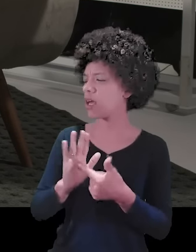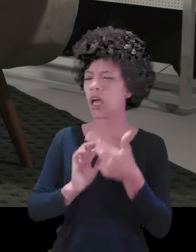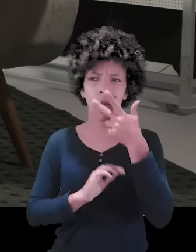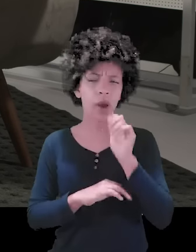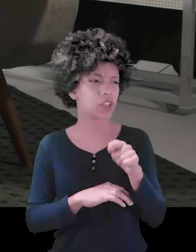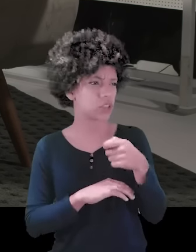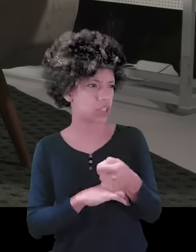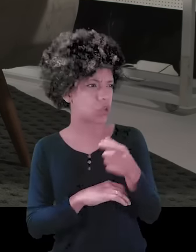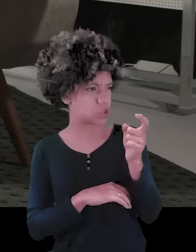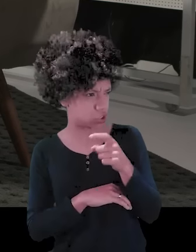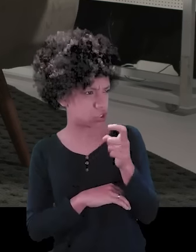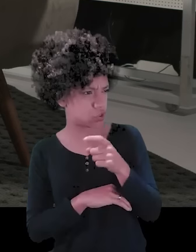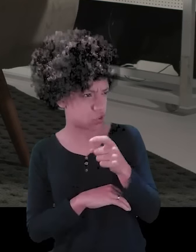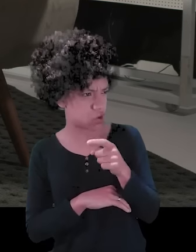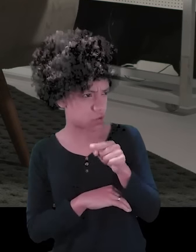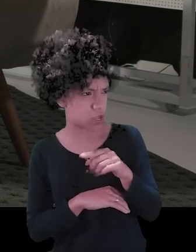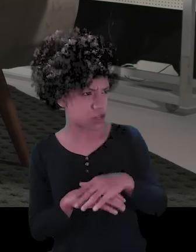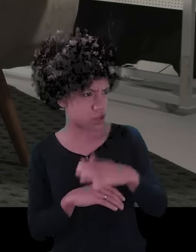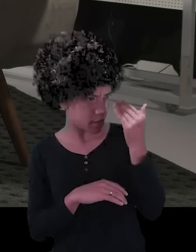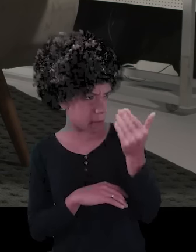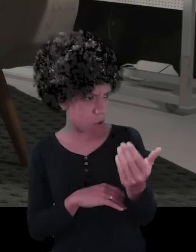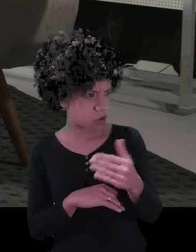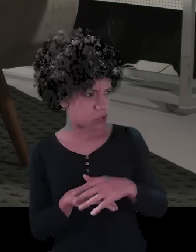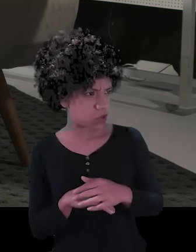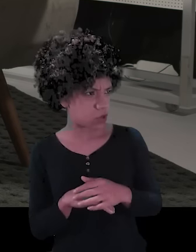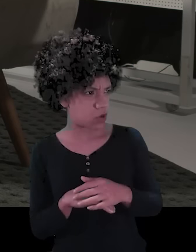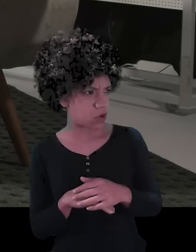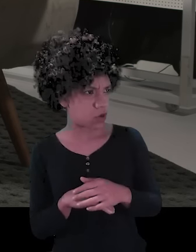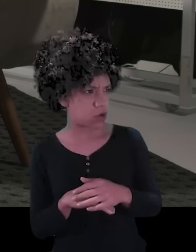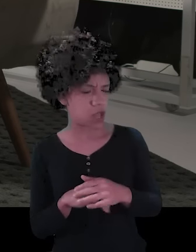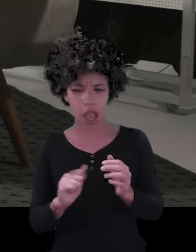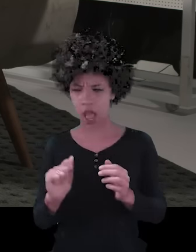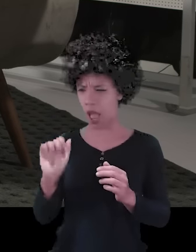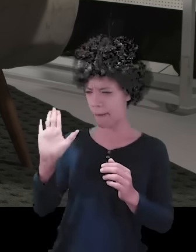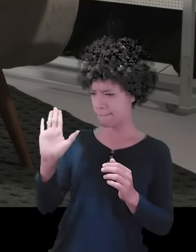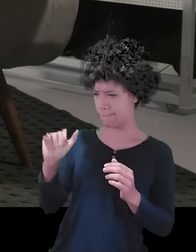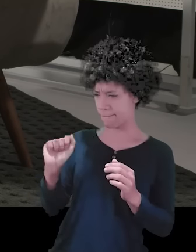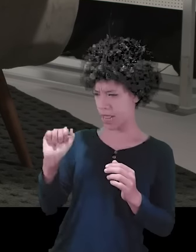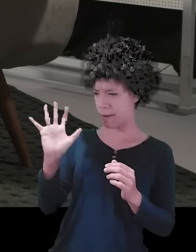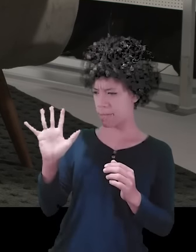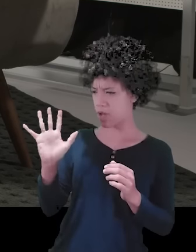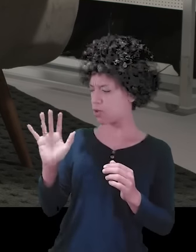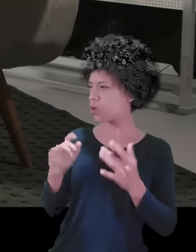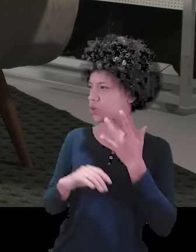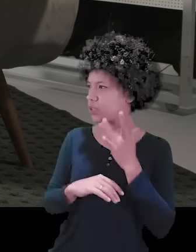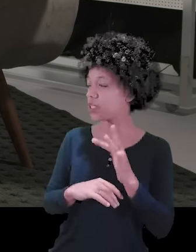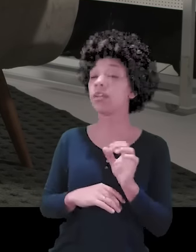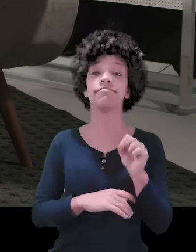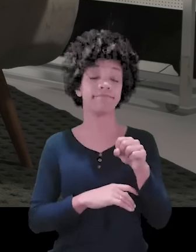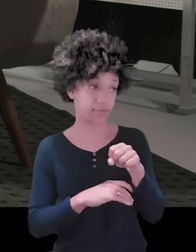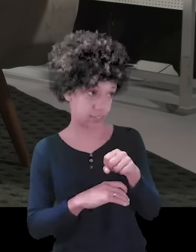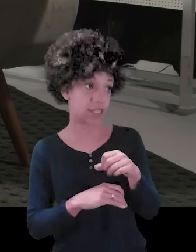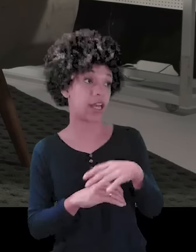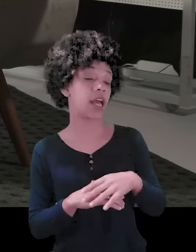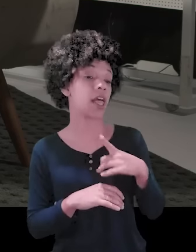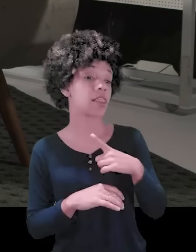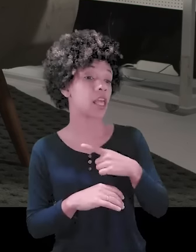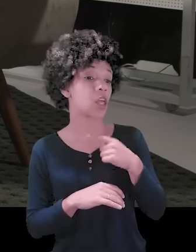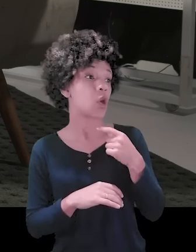o sinal no Tik Tok Não foi isso que ficou famoso é abrir a mão fechar a fazer assim isso a